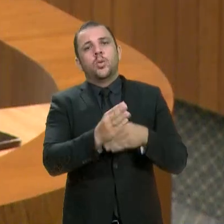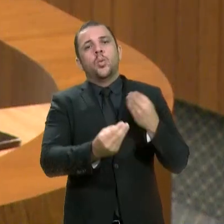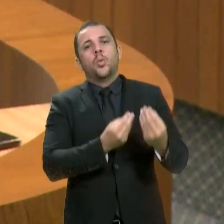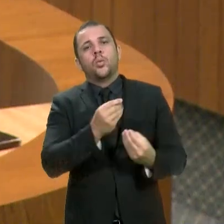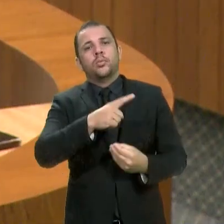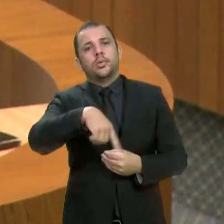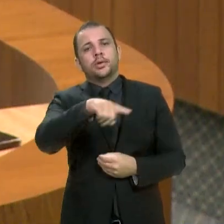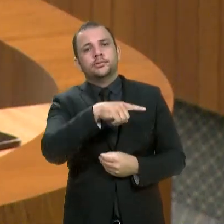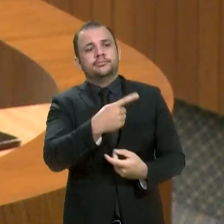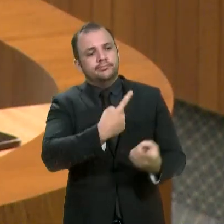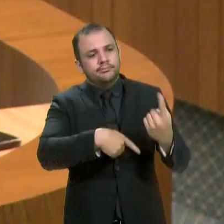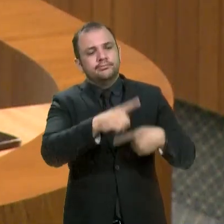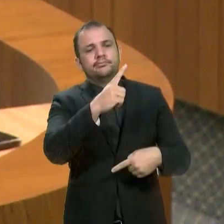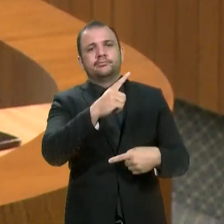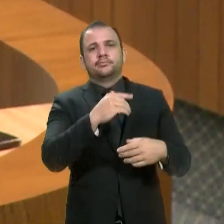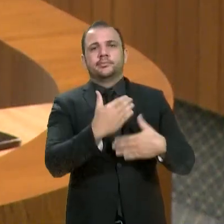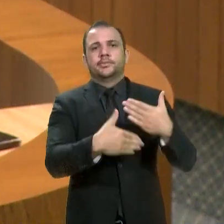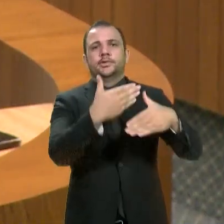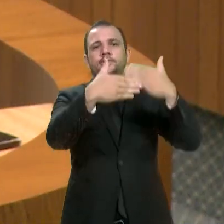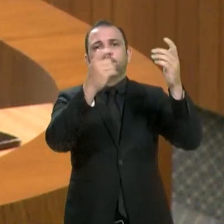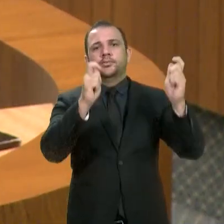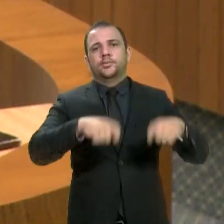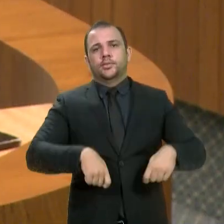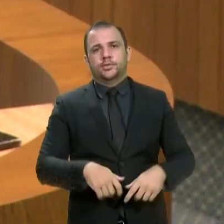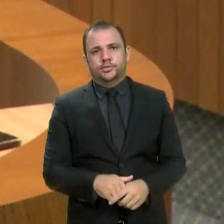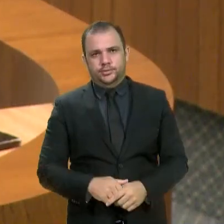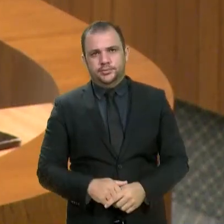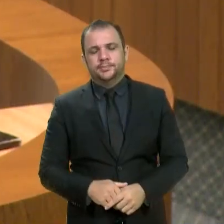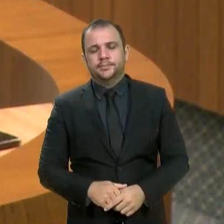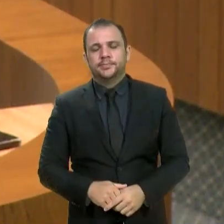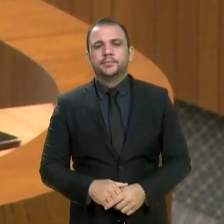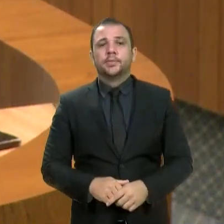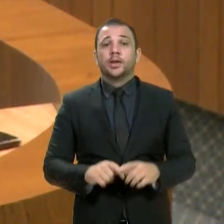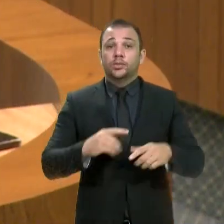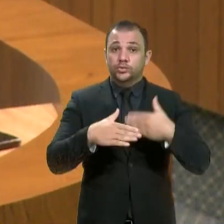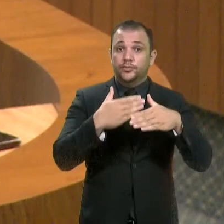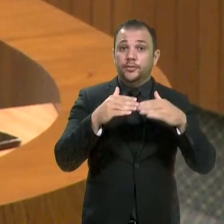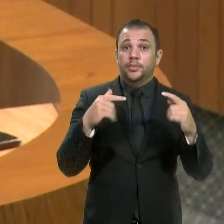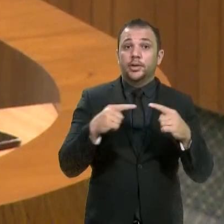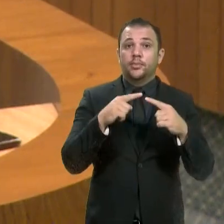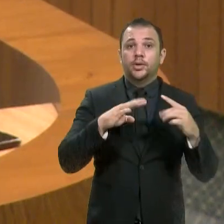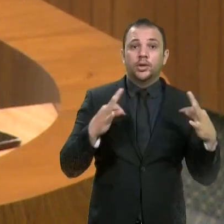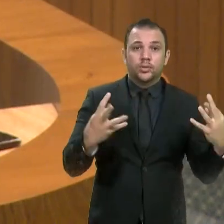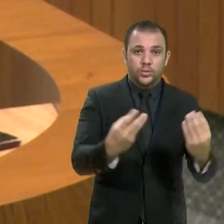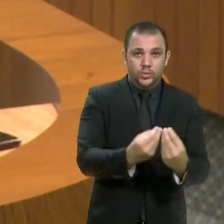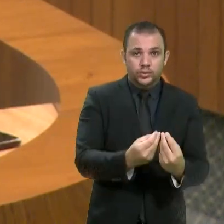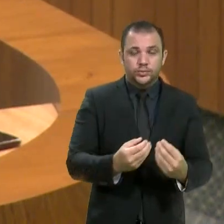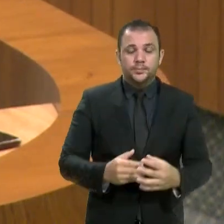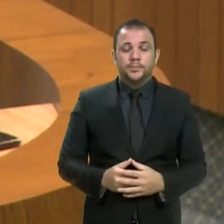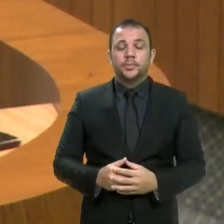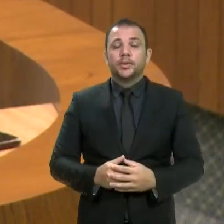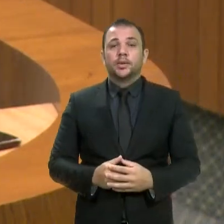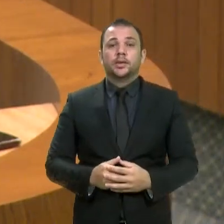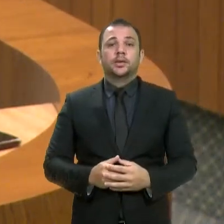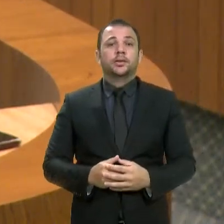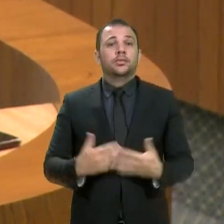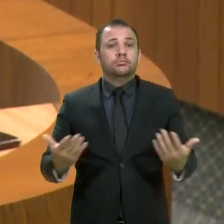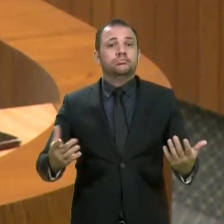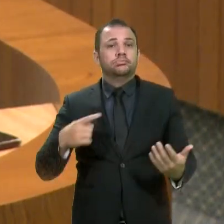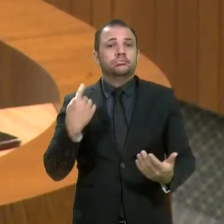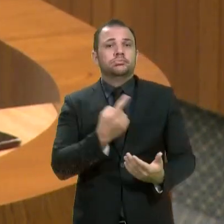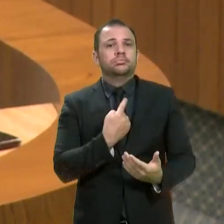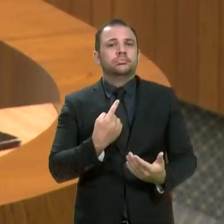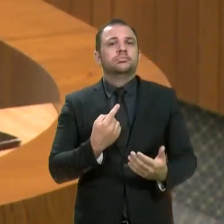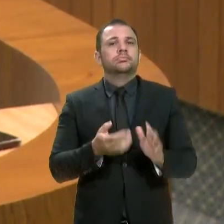como propulsor desse desenvolvimento que tem que ser um desenvolvimento para todos. Então, fica aqui a nosso